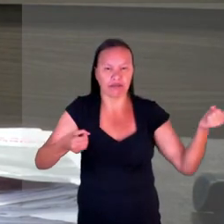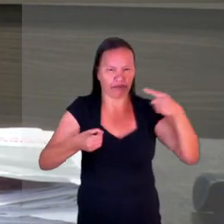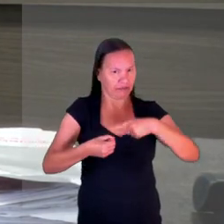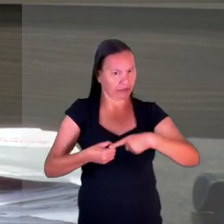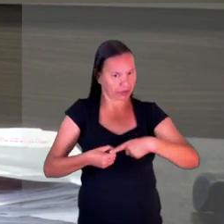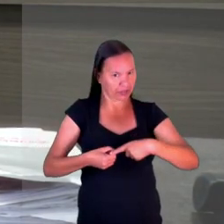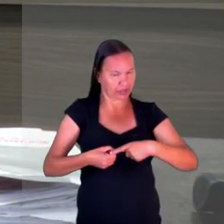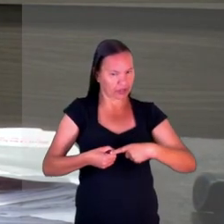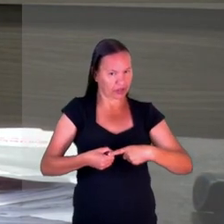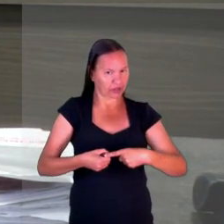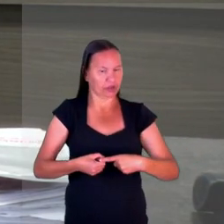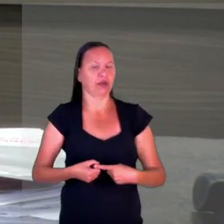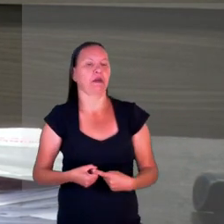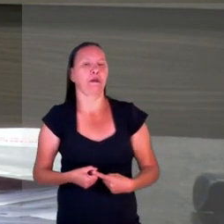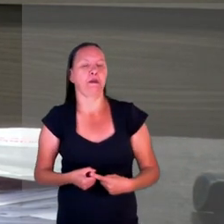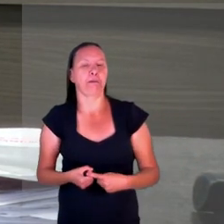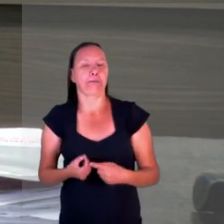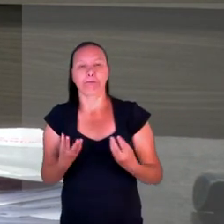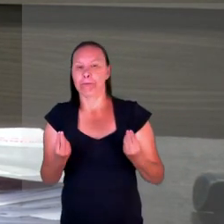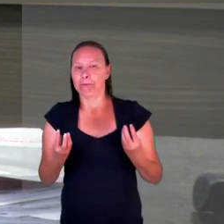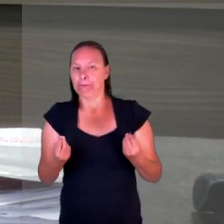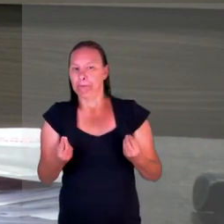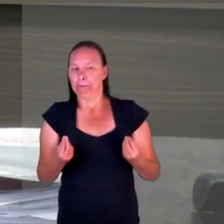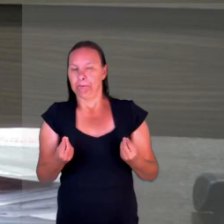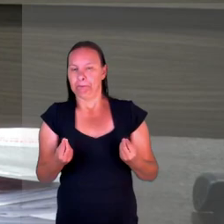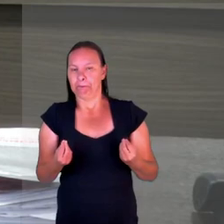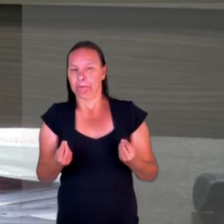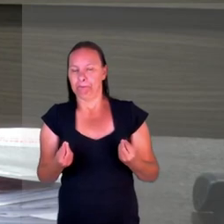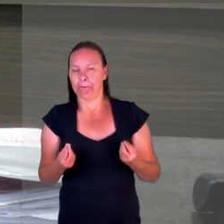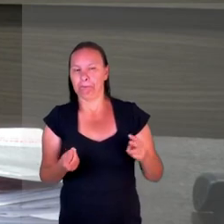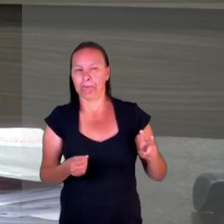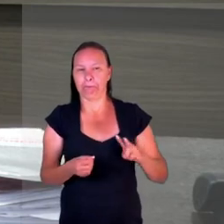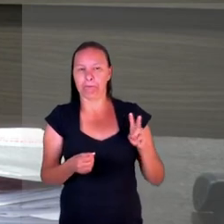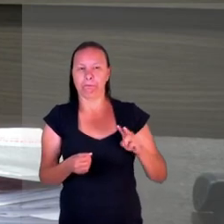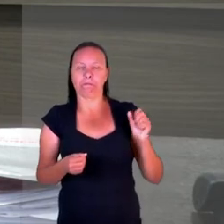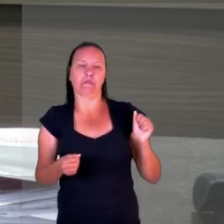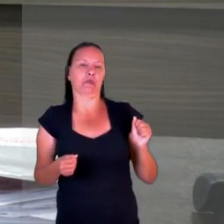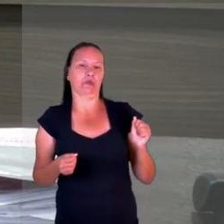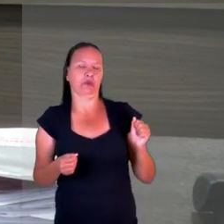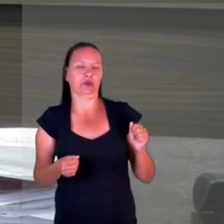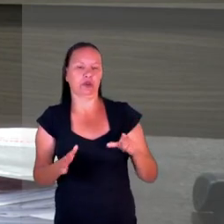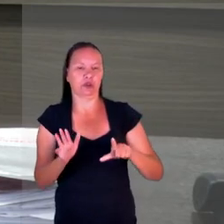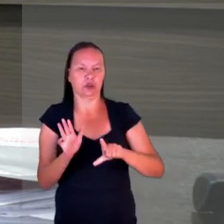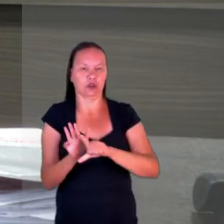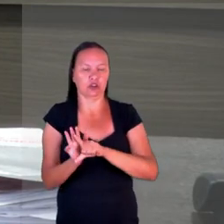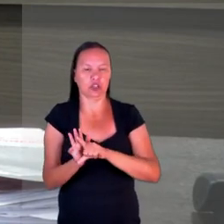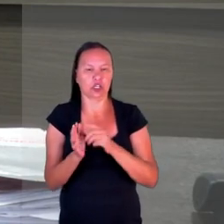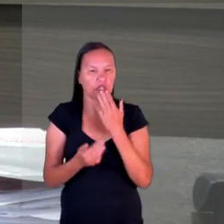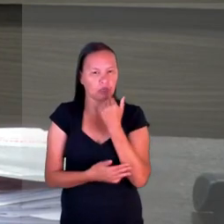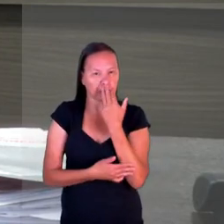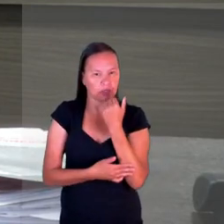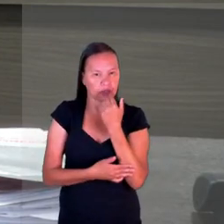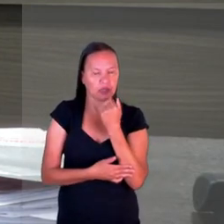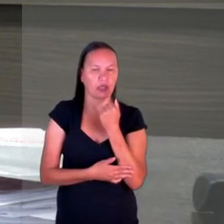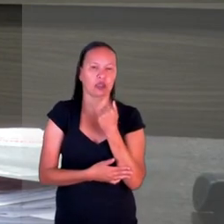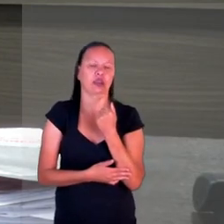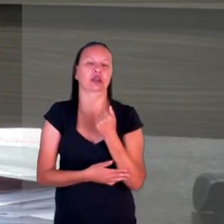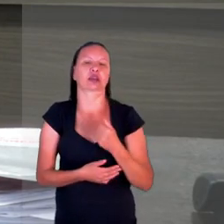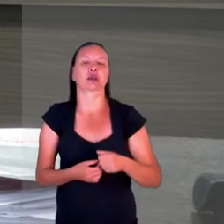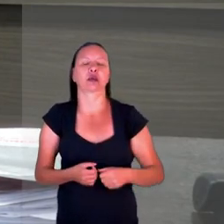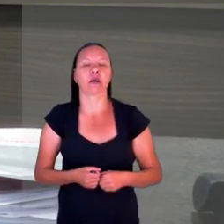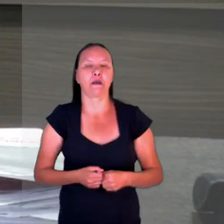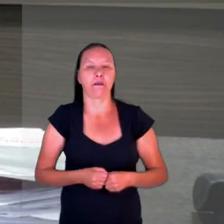muitas eh muitas Fontes normativas relacionadas ao direito humano na alimentação notadamente aí no